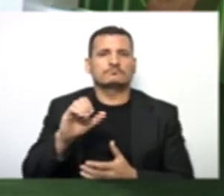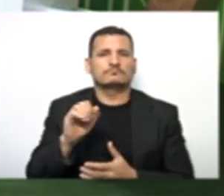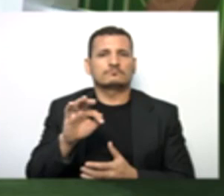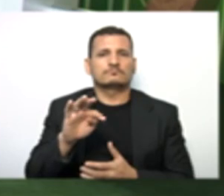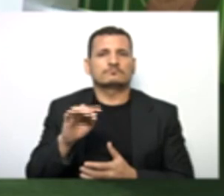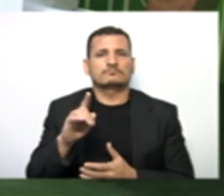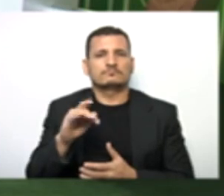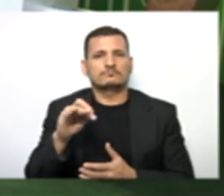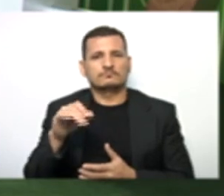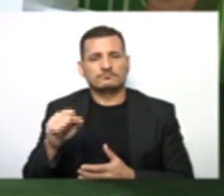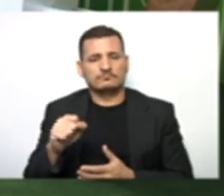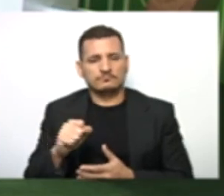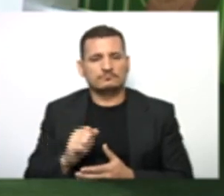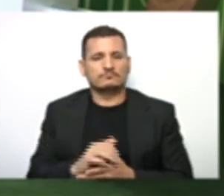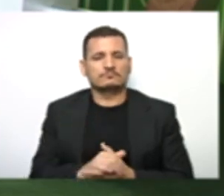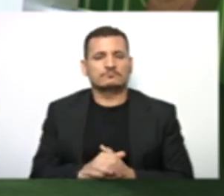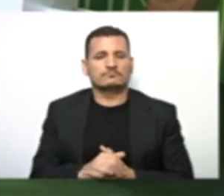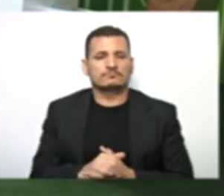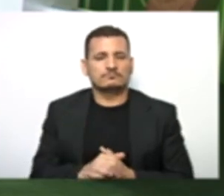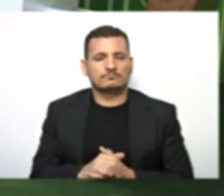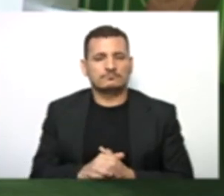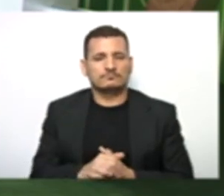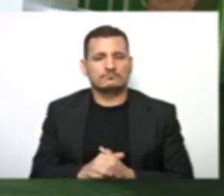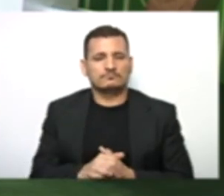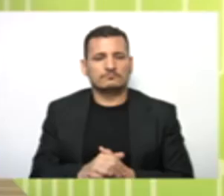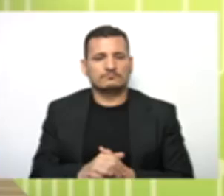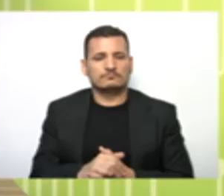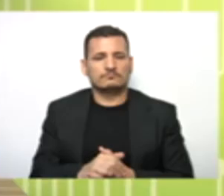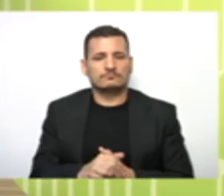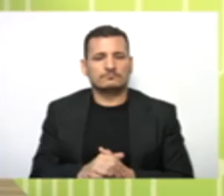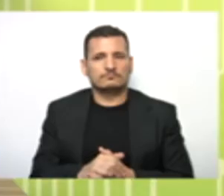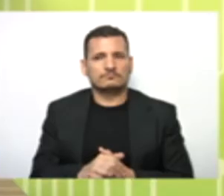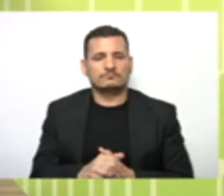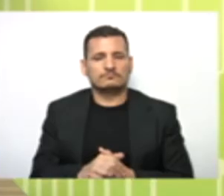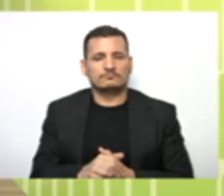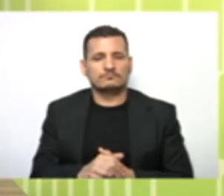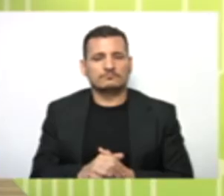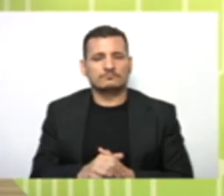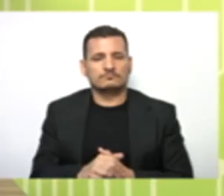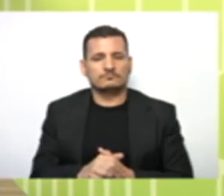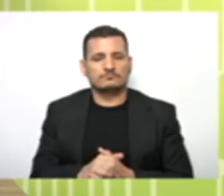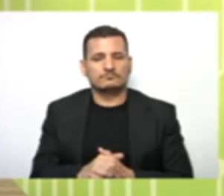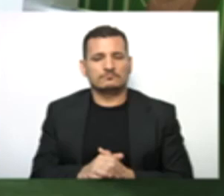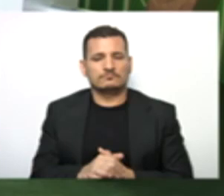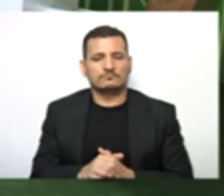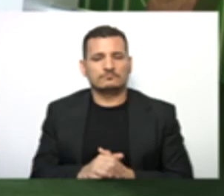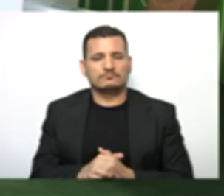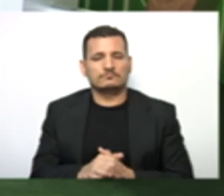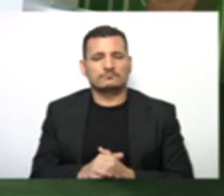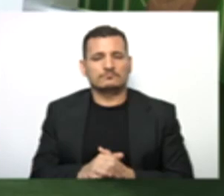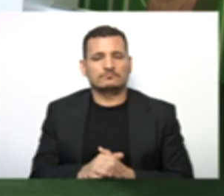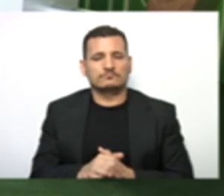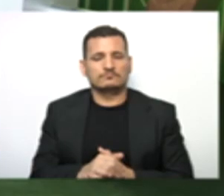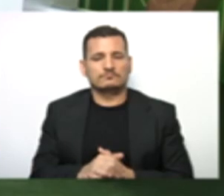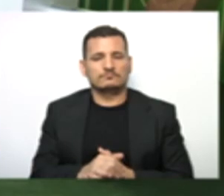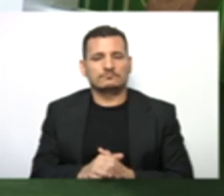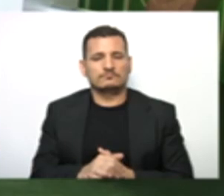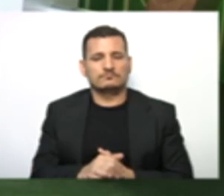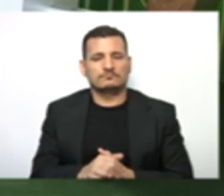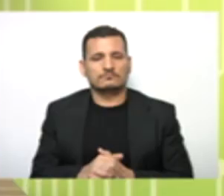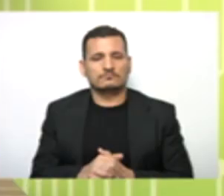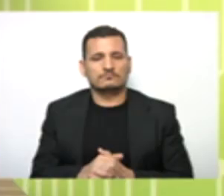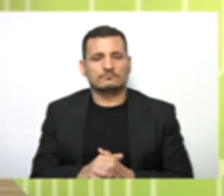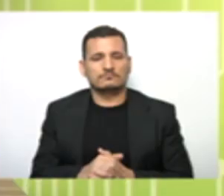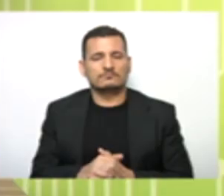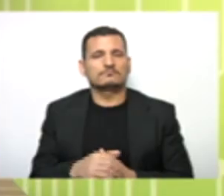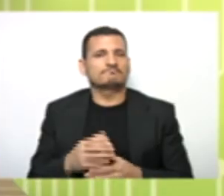vamos rememorizar aqui, e os estados e os tipos de processos, né? Só para lembrar que é